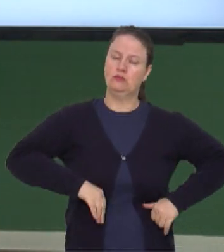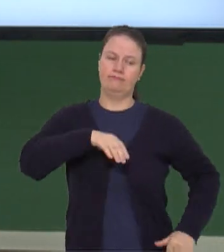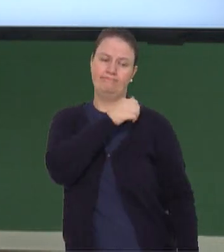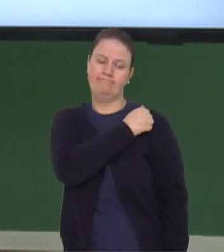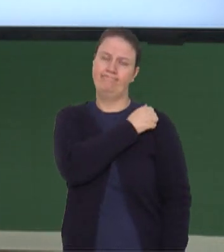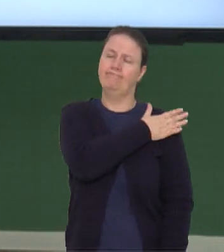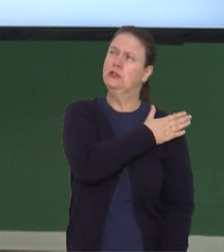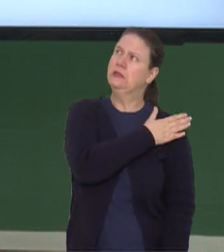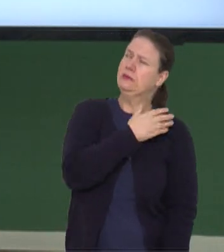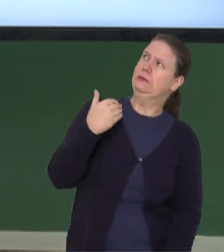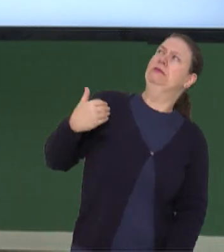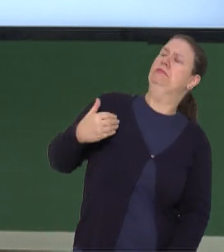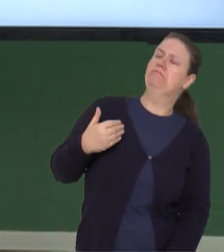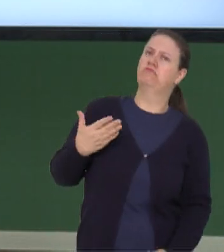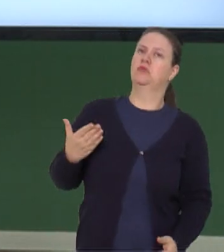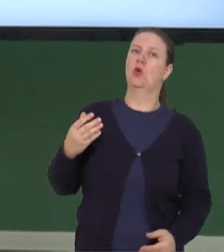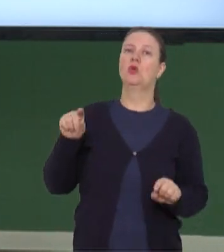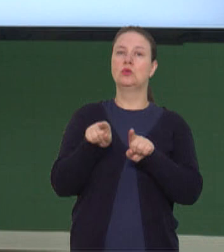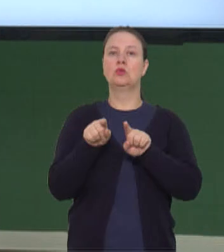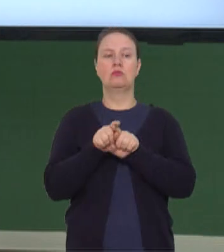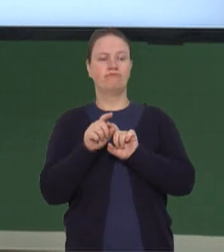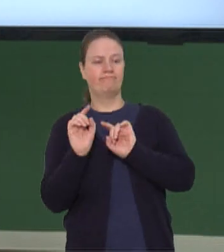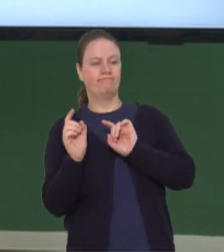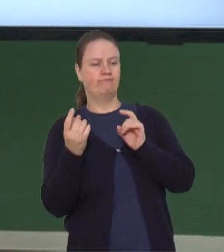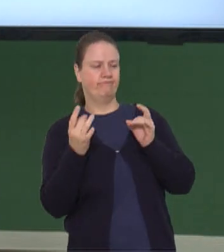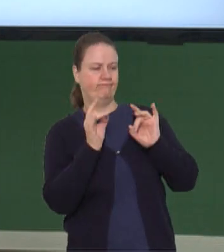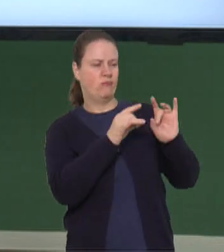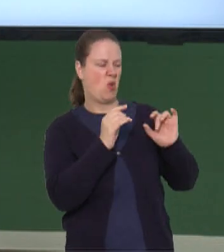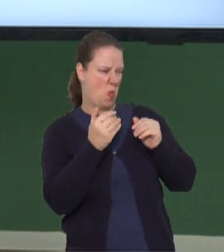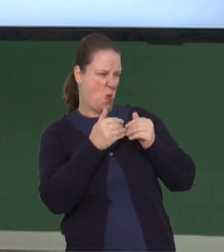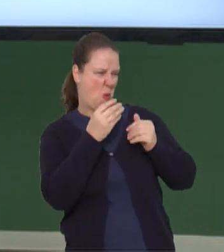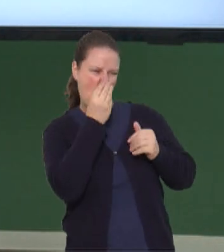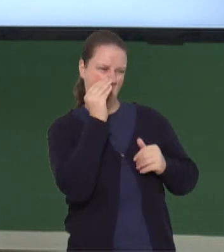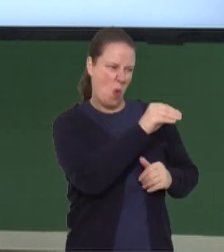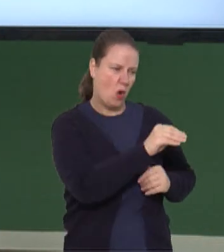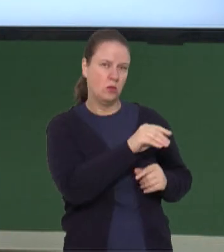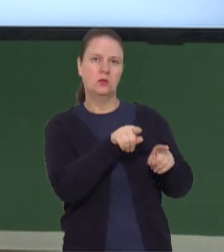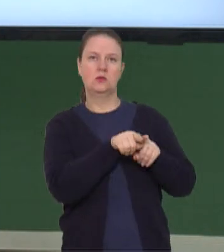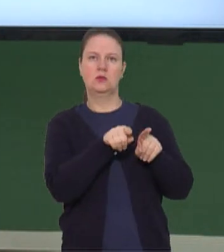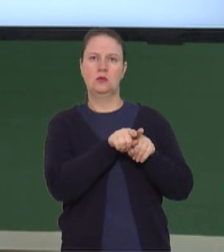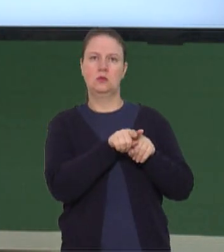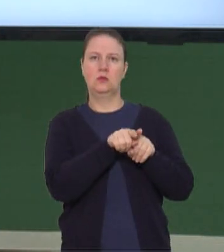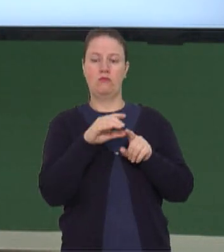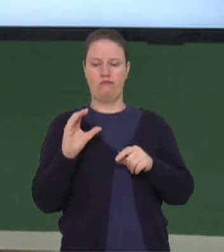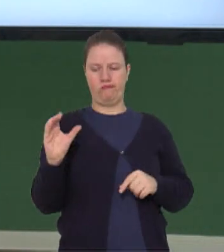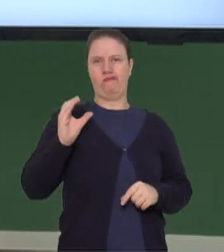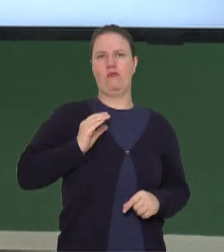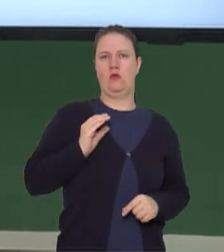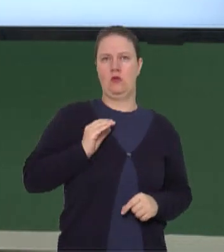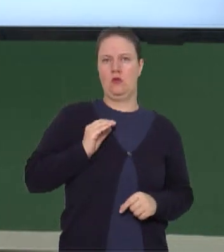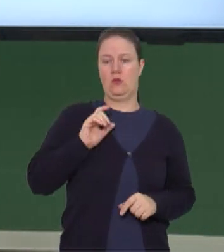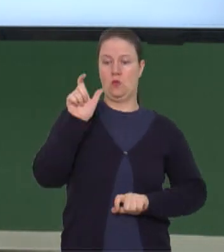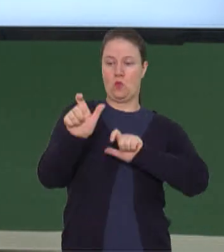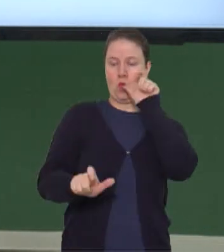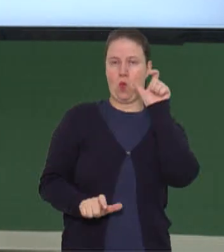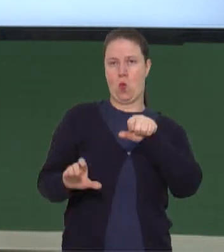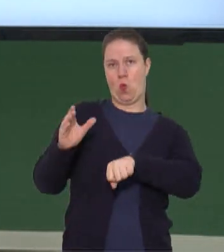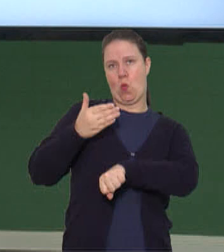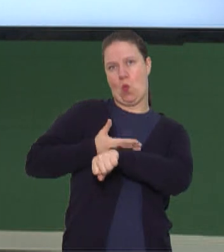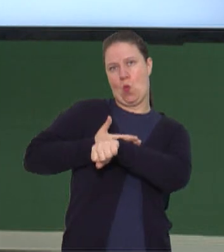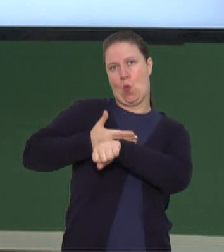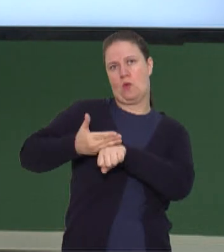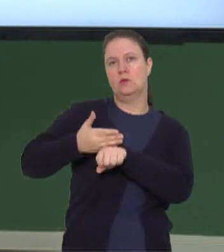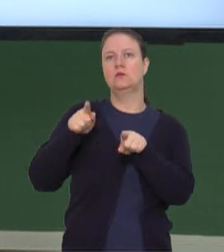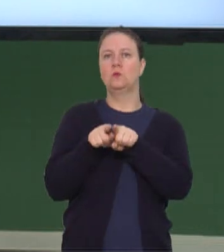Eles ainda são, né, excluídos por essa elite escravocrata branca, tá? Atividade